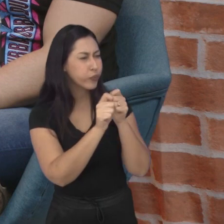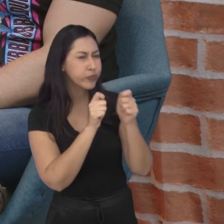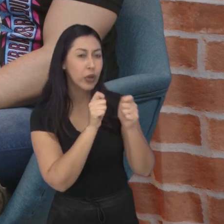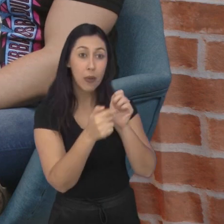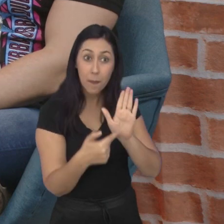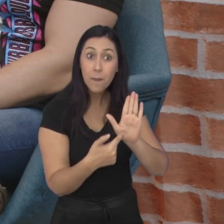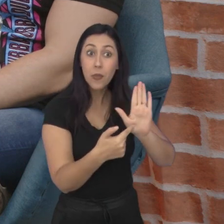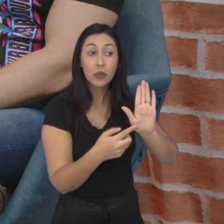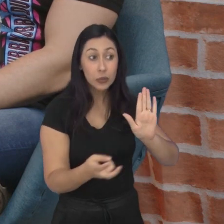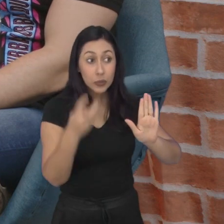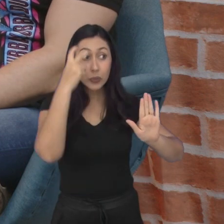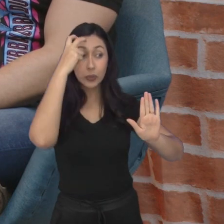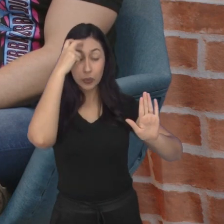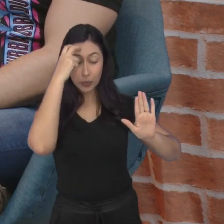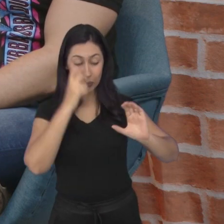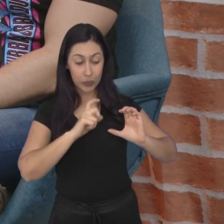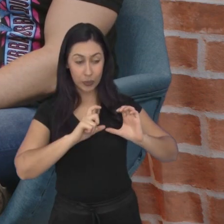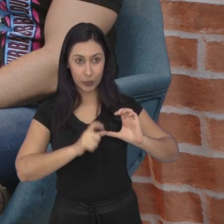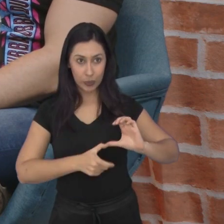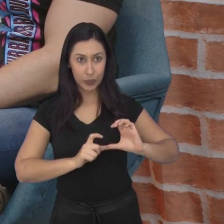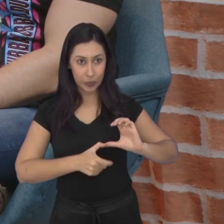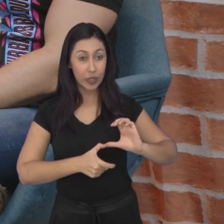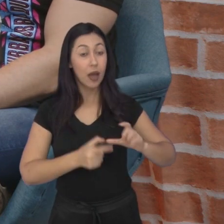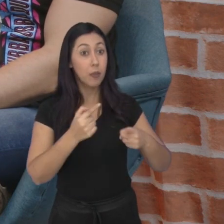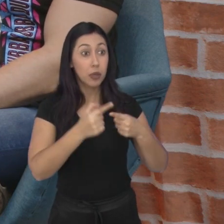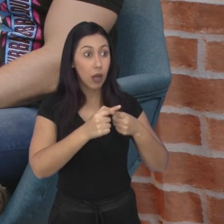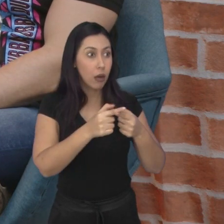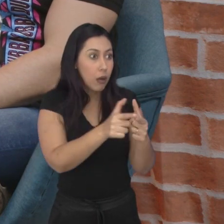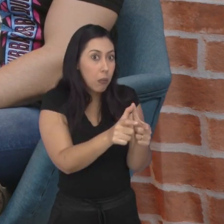disso, mostrando muito da cultura geek aqui em São José dos Campos,